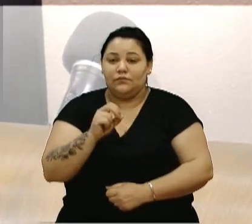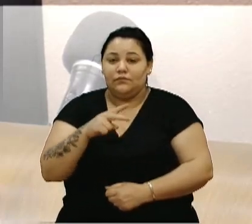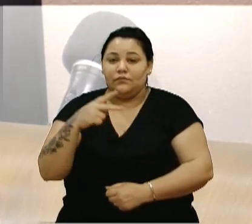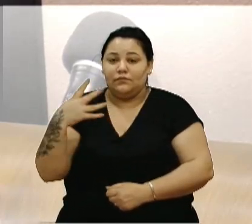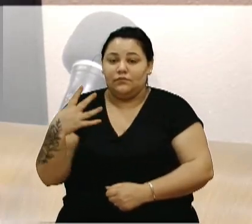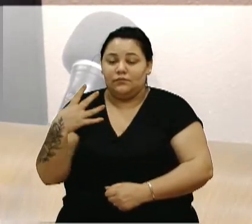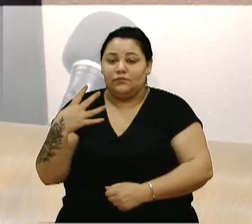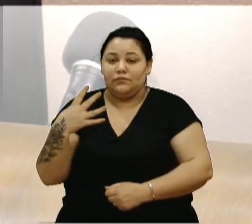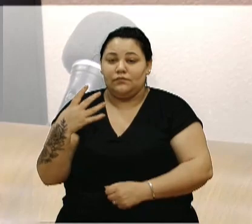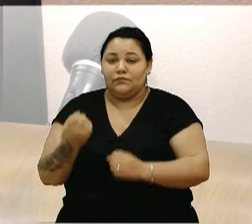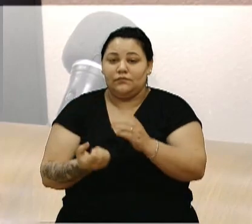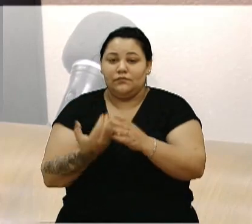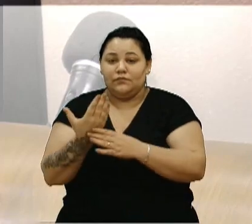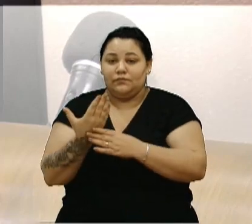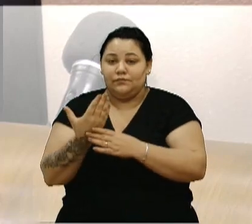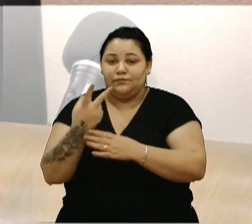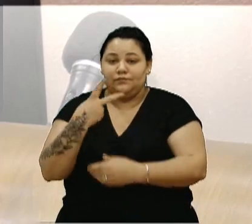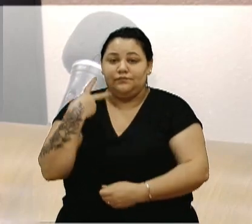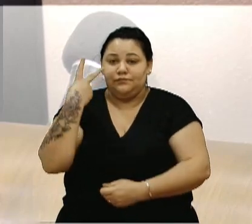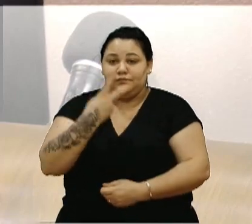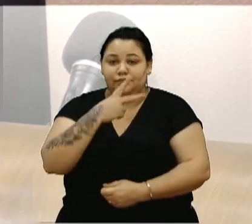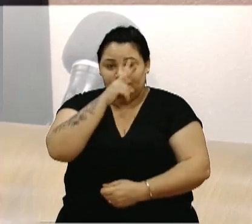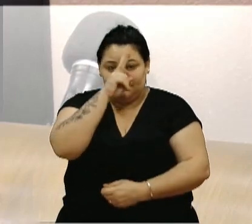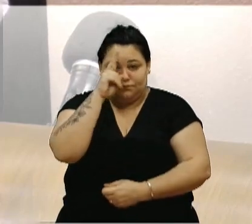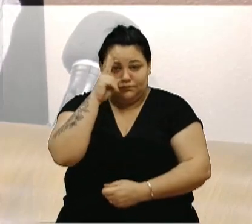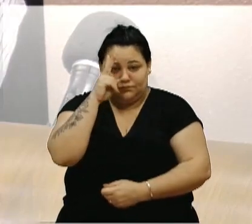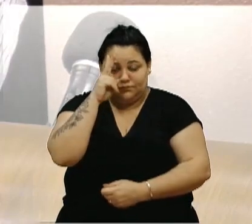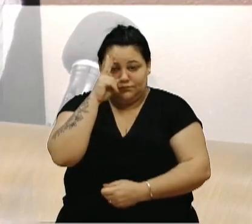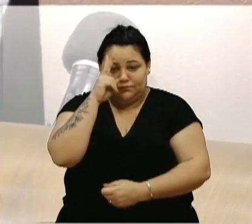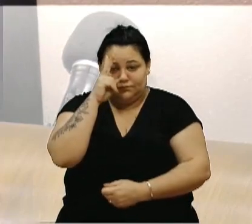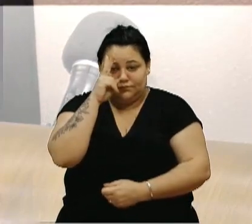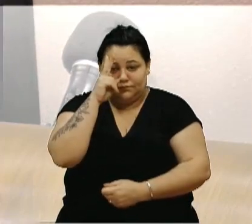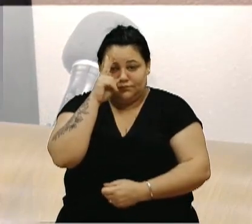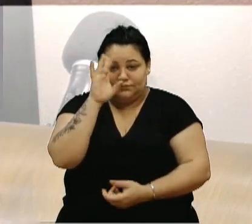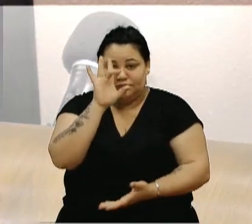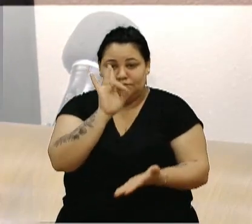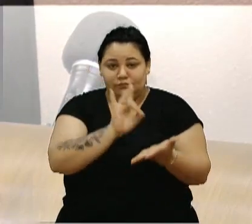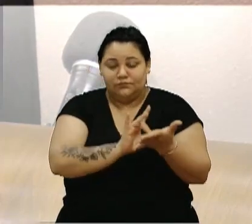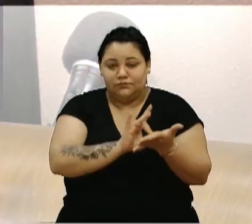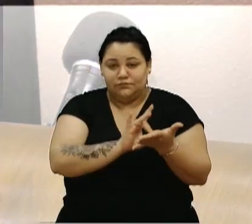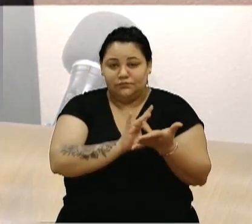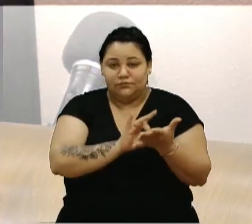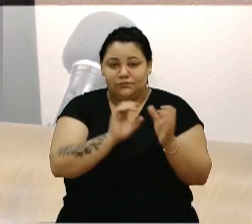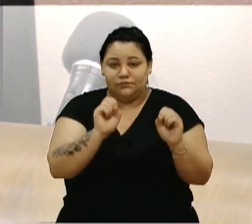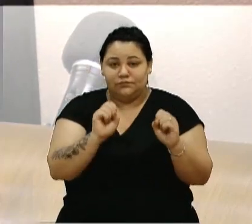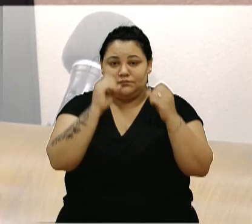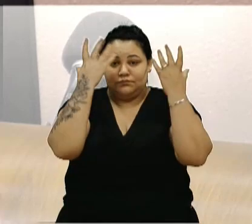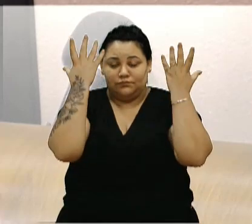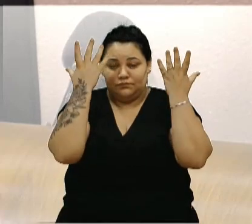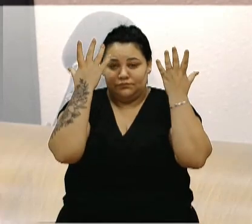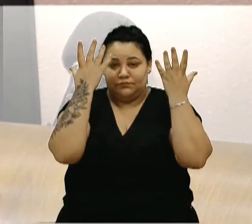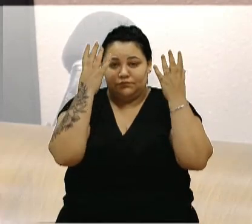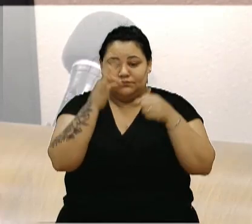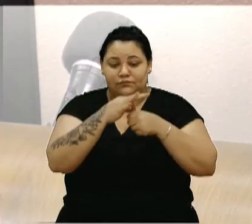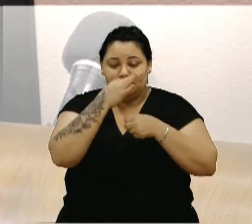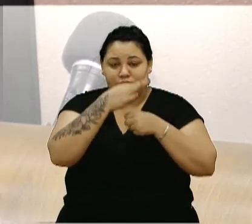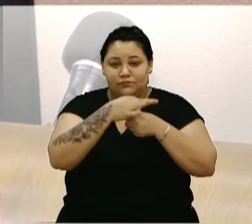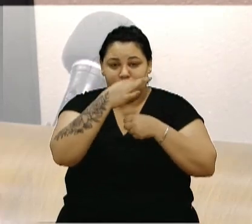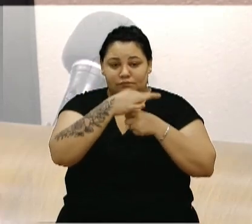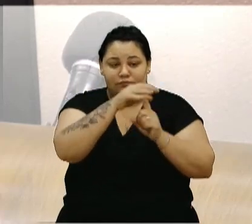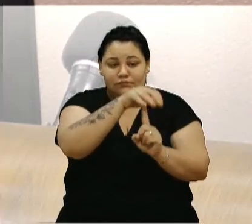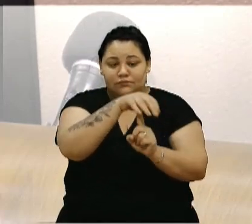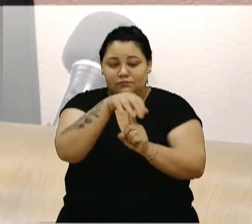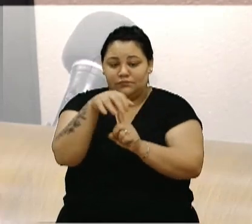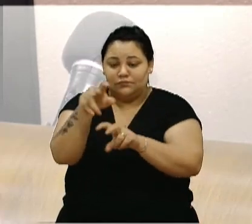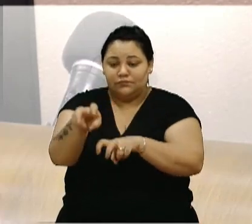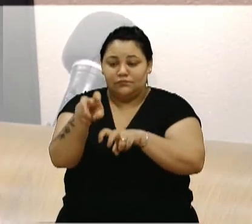33/2024, de autoria do vereador Velocino Ues, que inclui a Festa Nacional da Uva e Feira Agroindustrial no calendário oficial de eventos